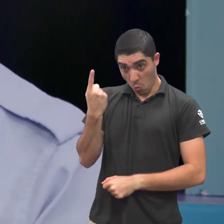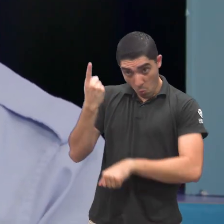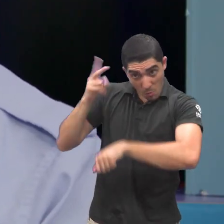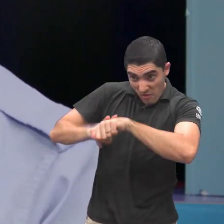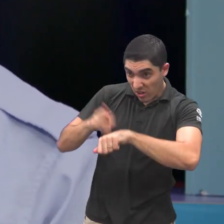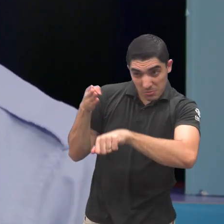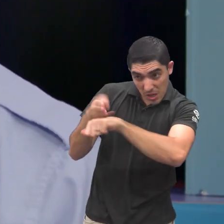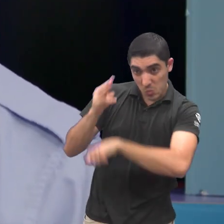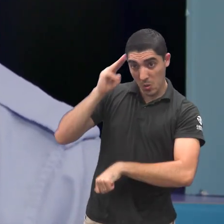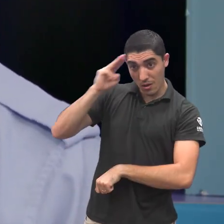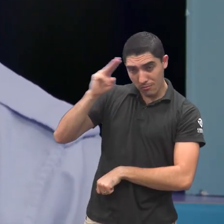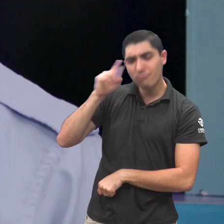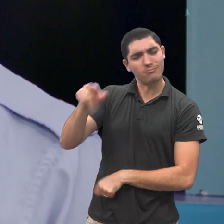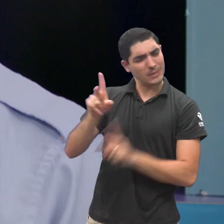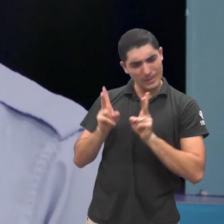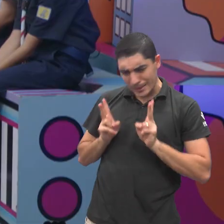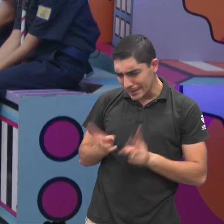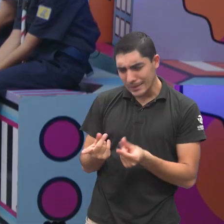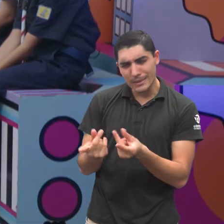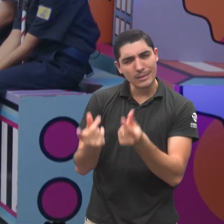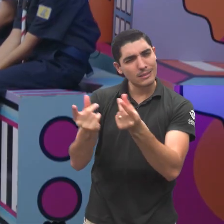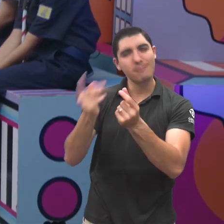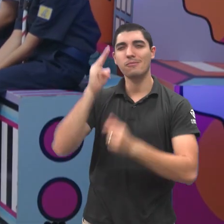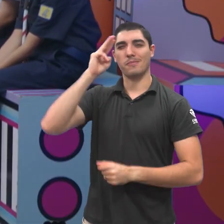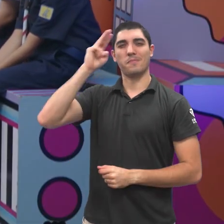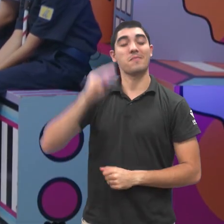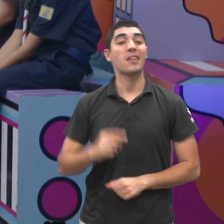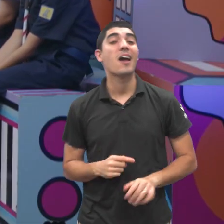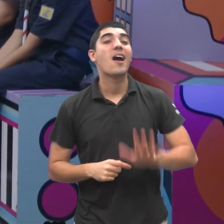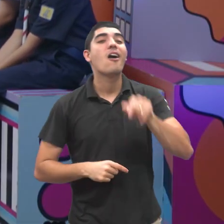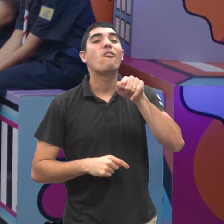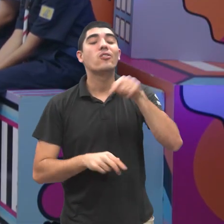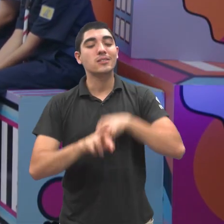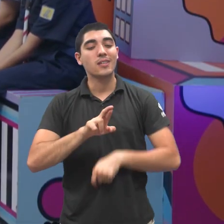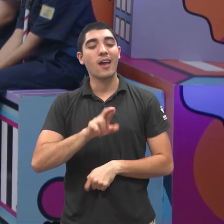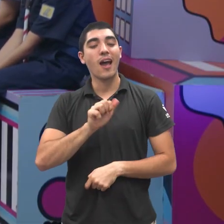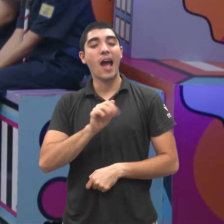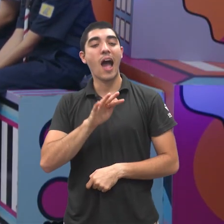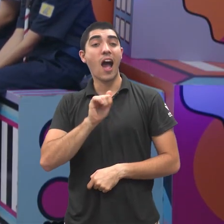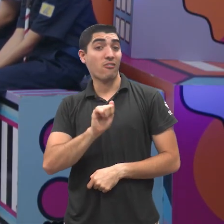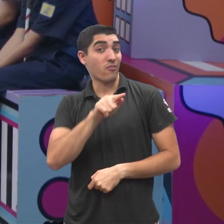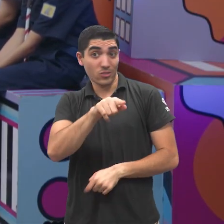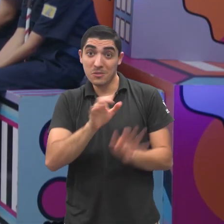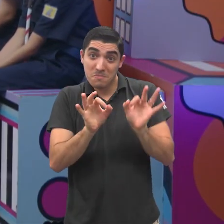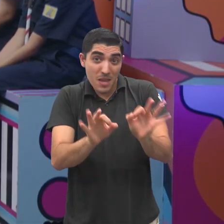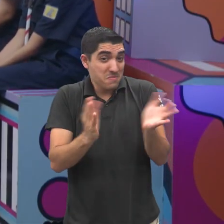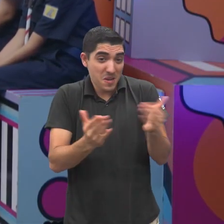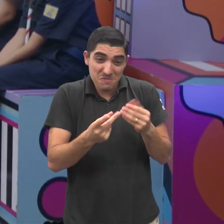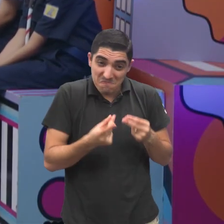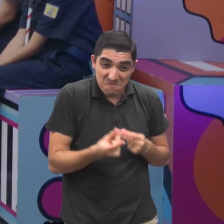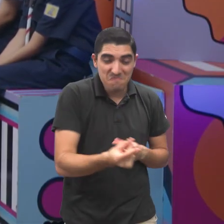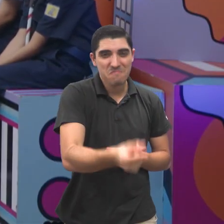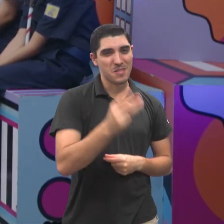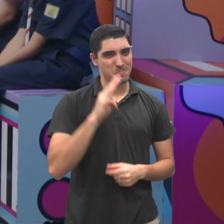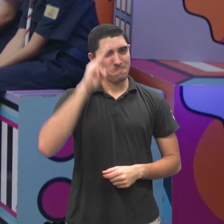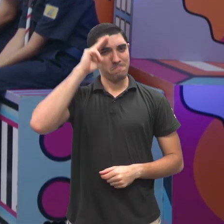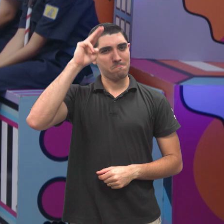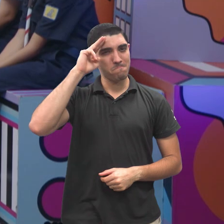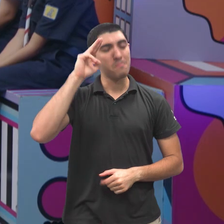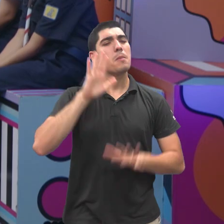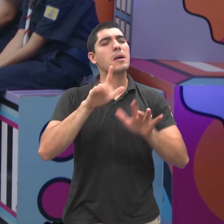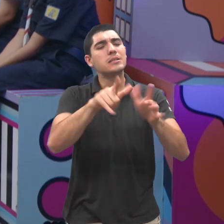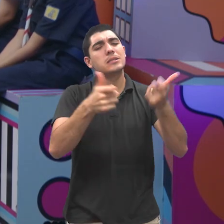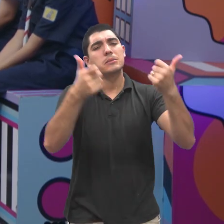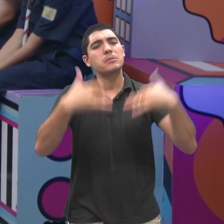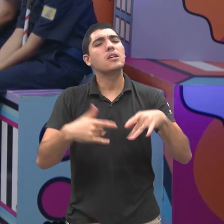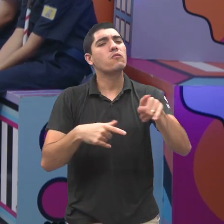vez escoteiro, sempre escoteiro. Muito legal. Rafa, você que vai ser para sempre escoteiro agora, já não tem mais volta. Me conta como é que é um pouquinho da sua